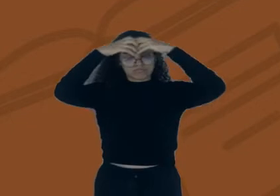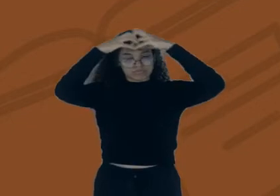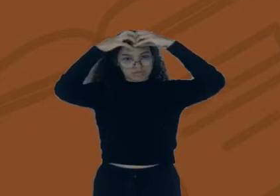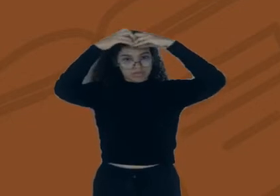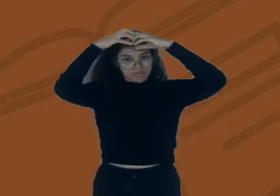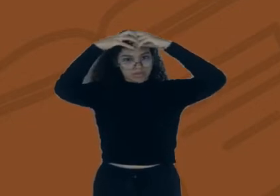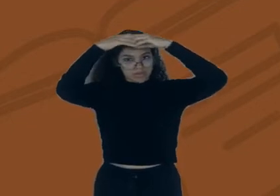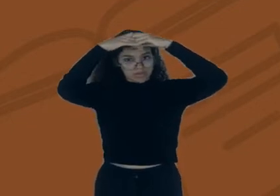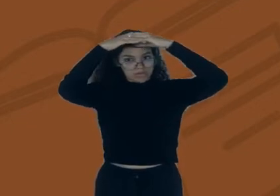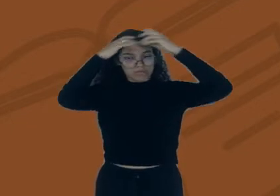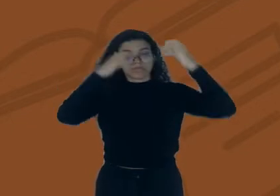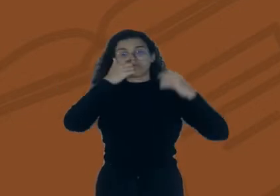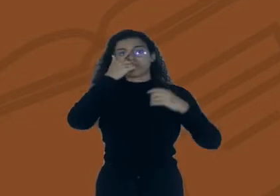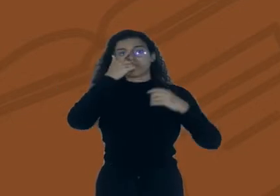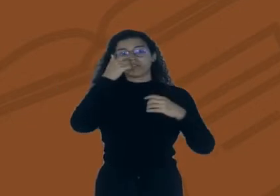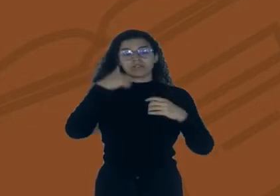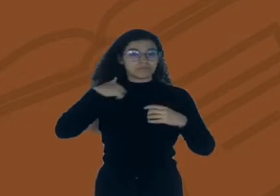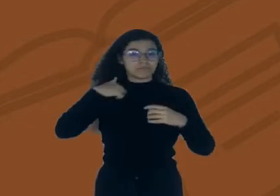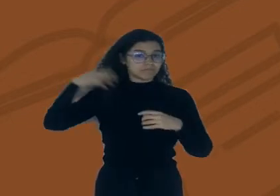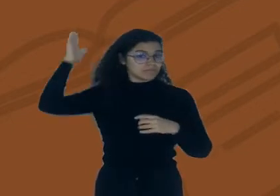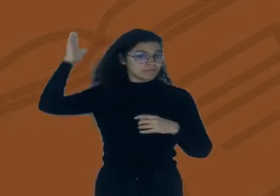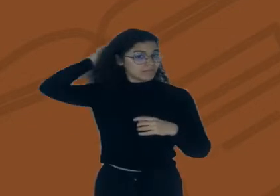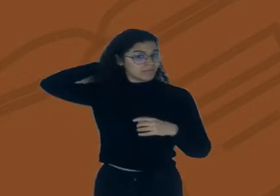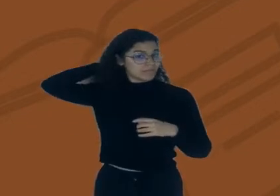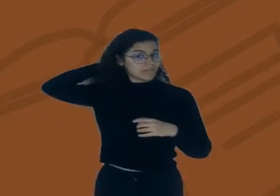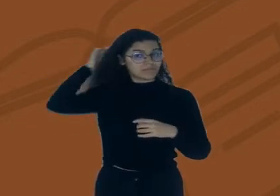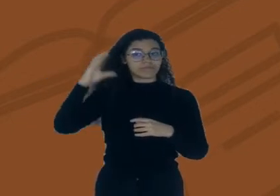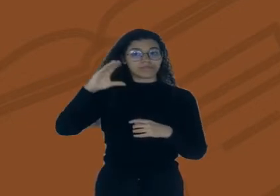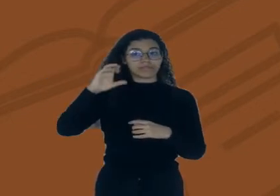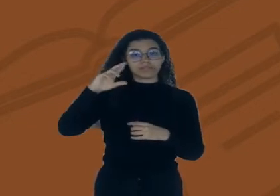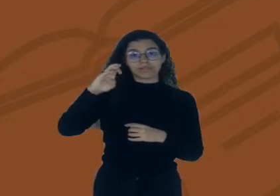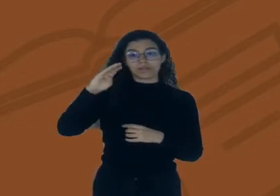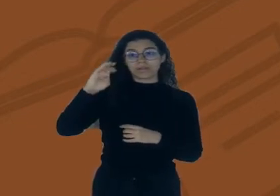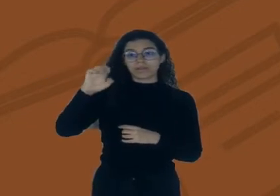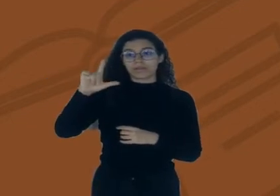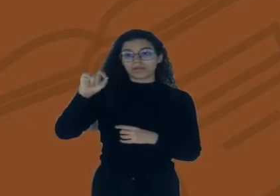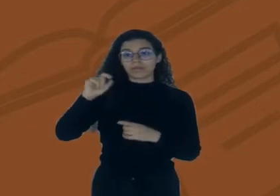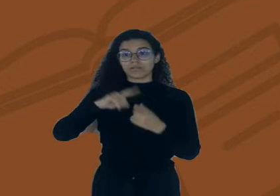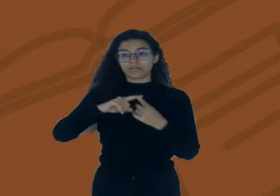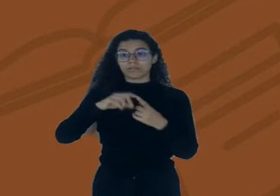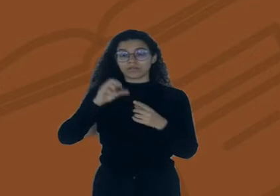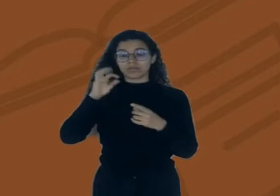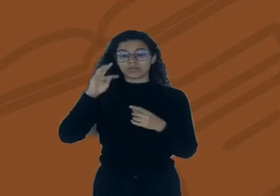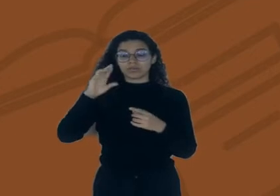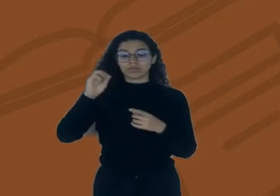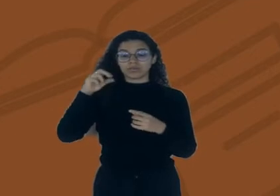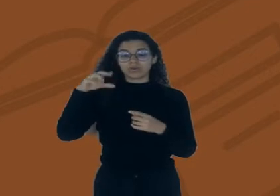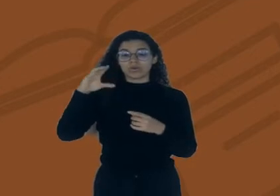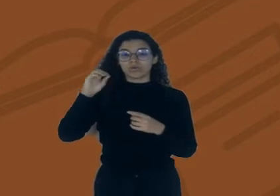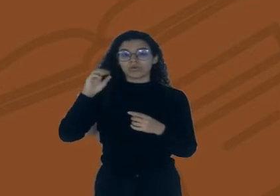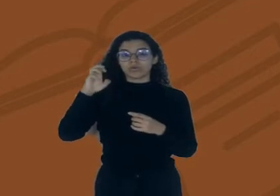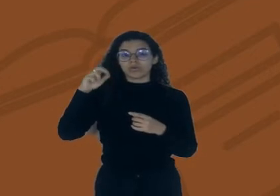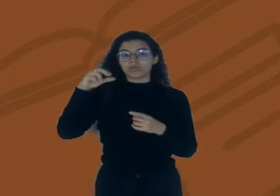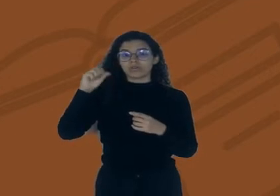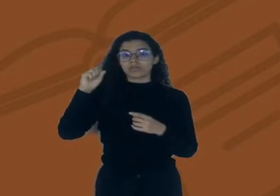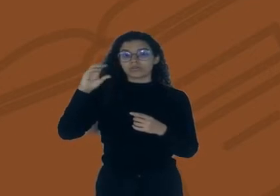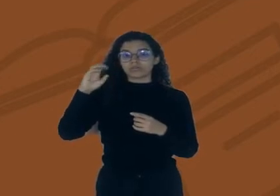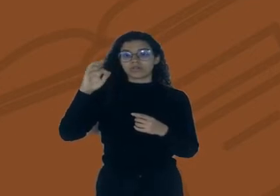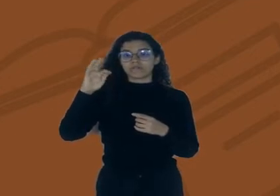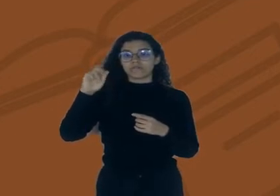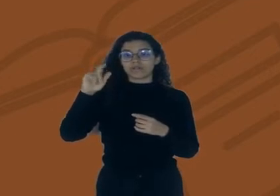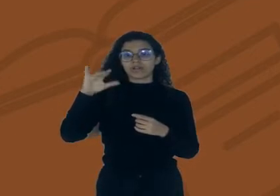o cerebelo e nós temos aqui o tronco encefálico. Ô, professor, qual é a função do